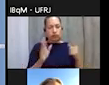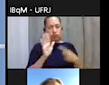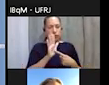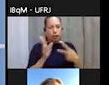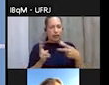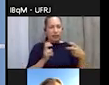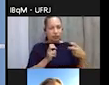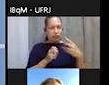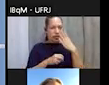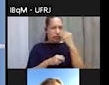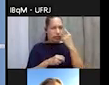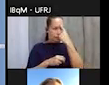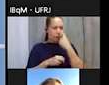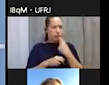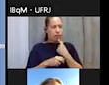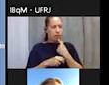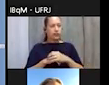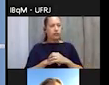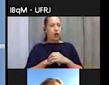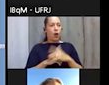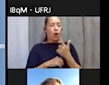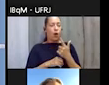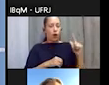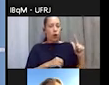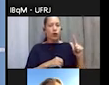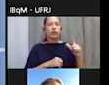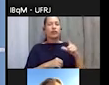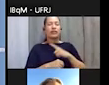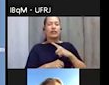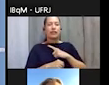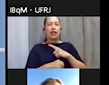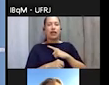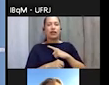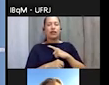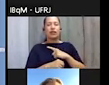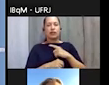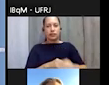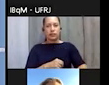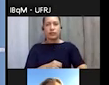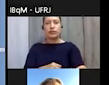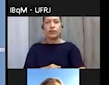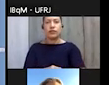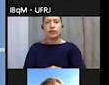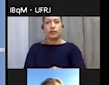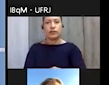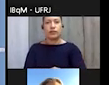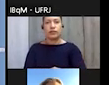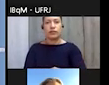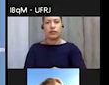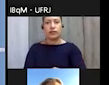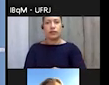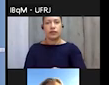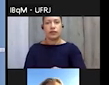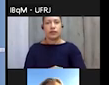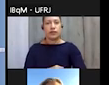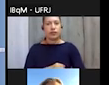nós vamos ter um volume de rocha que é utilizada na